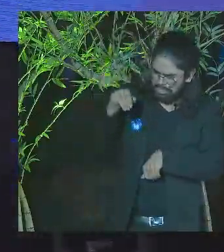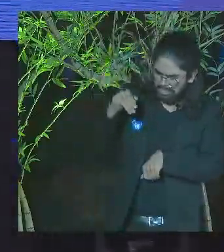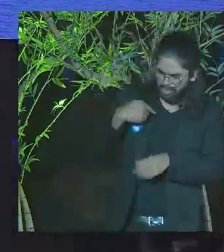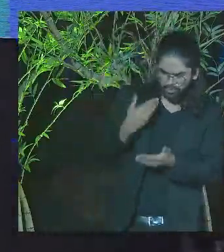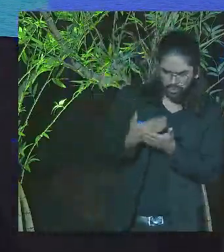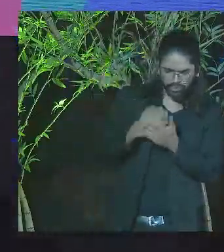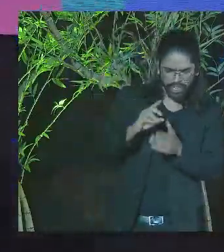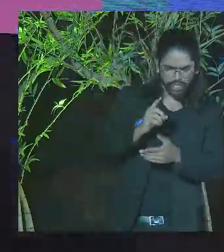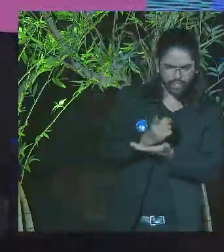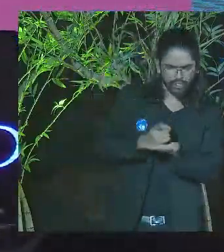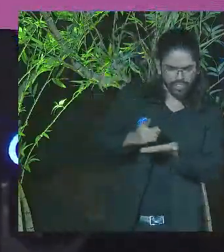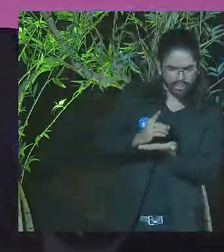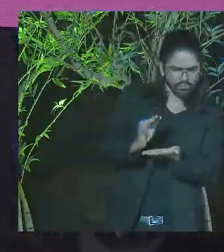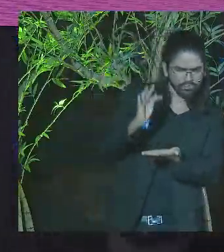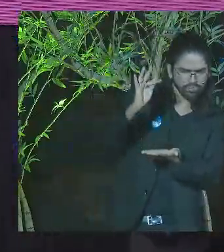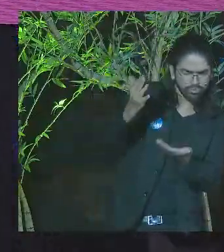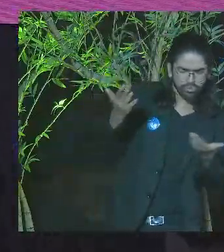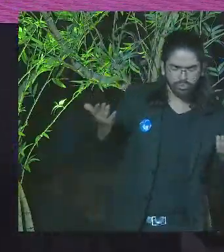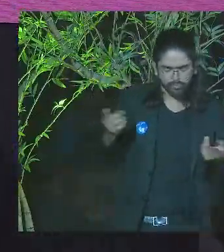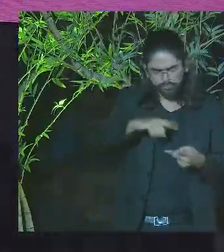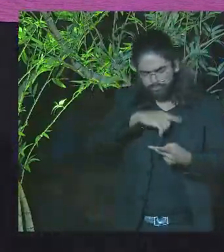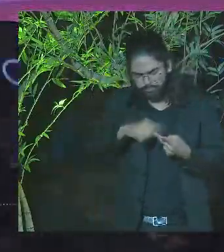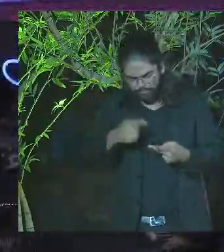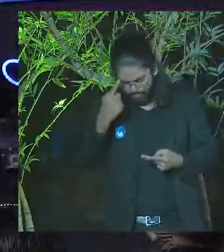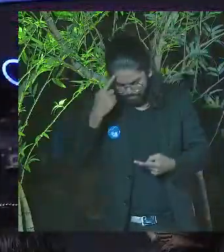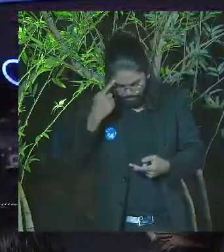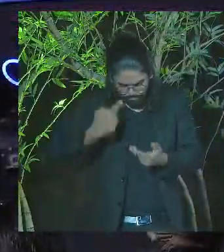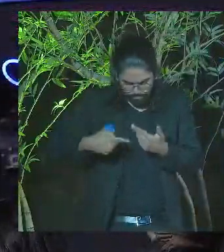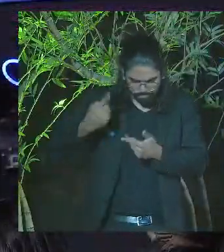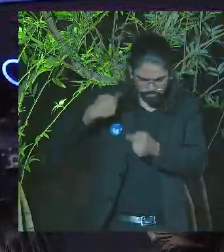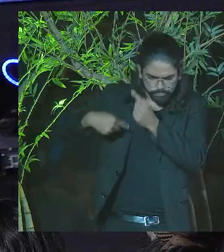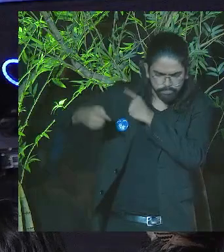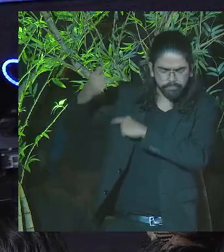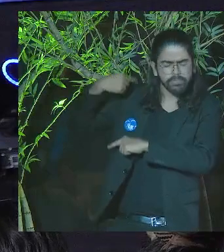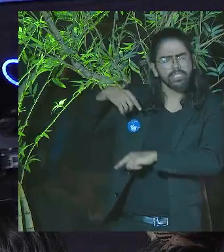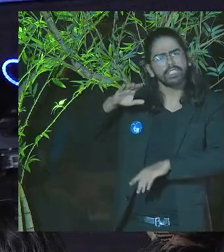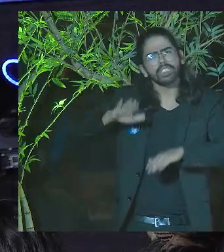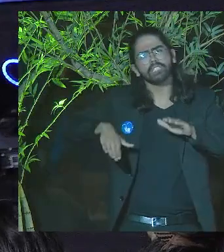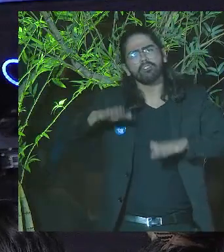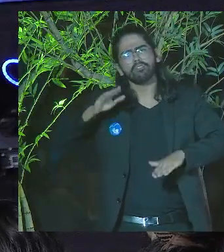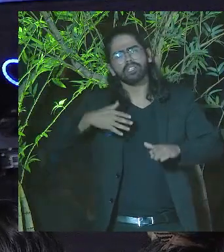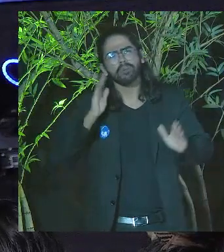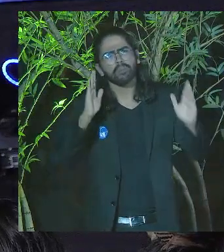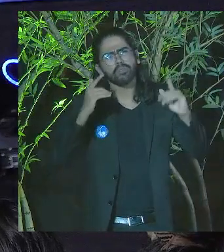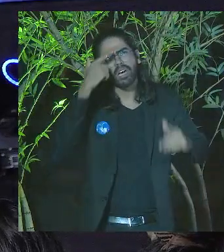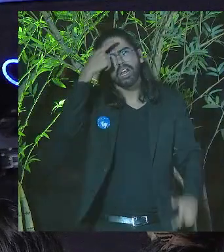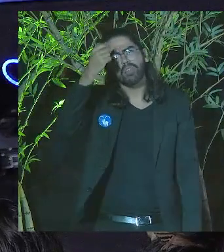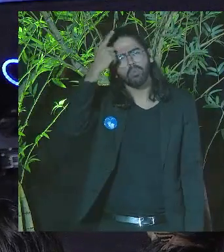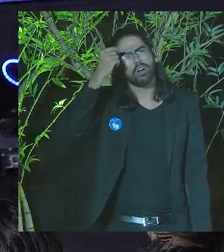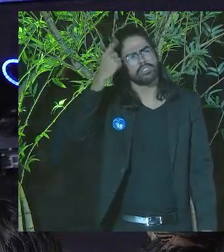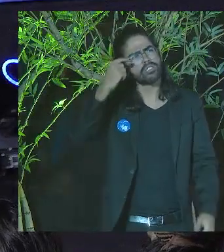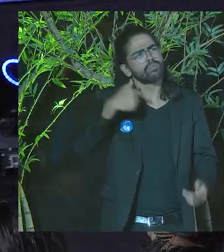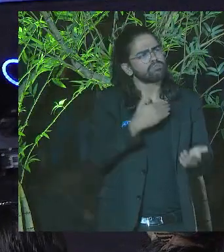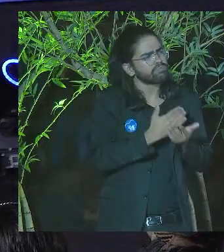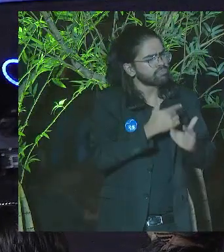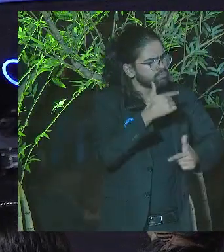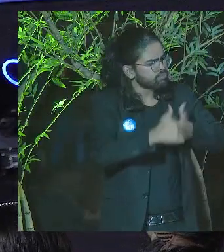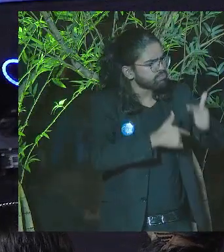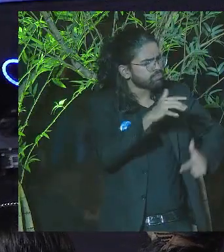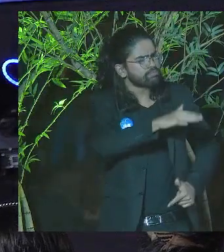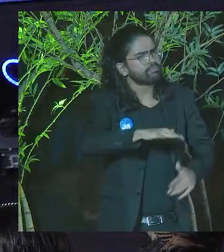de futuros? Será que foi... Aí eu fui voltando um pouquinho. Será que foi na graduação, quando eu comecei a trabalhar